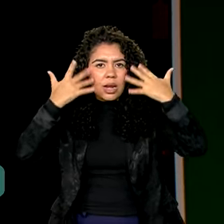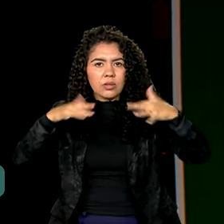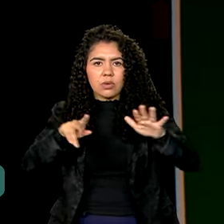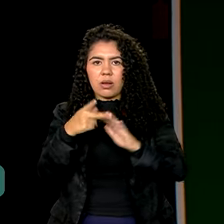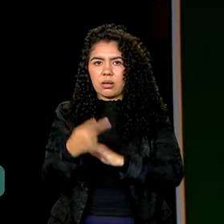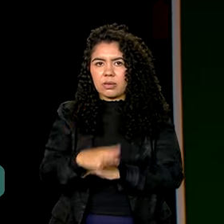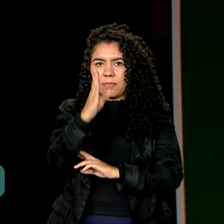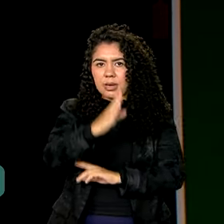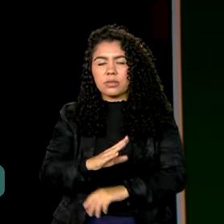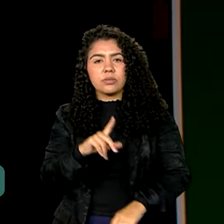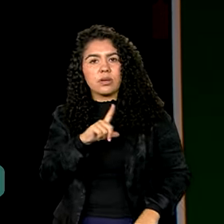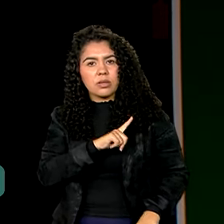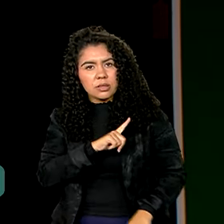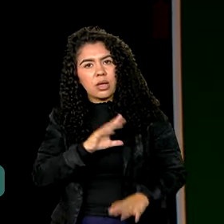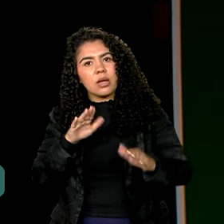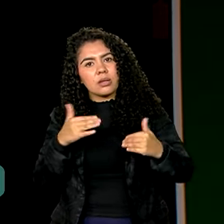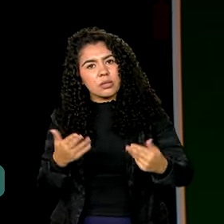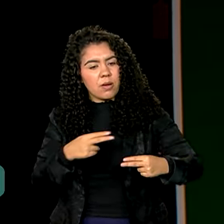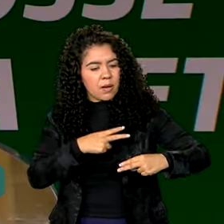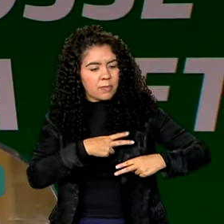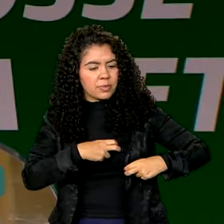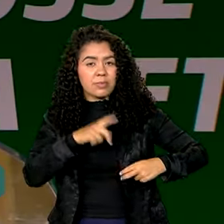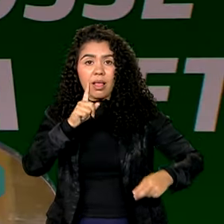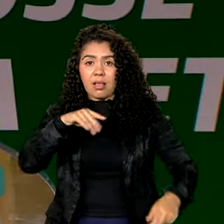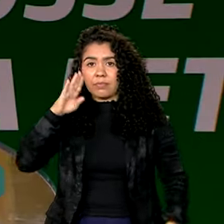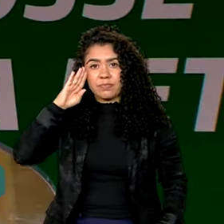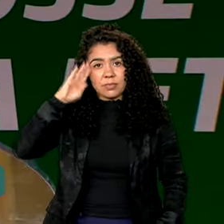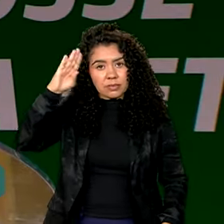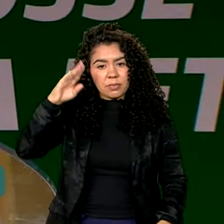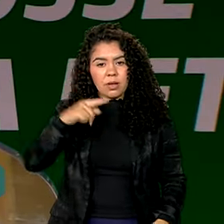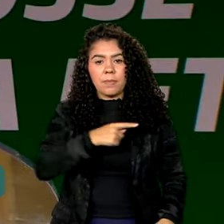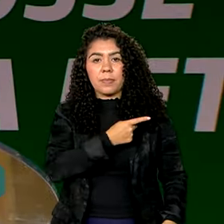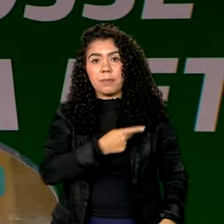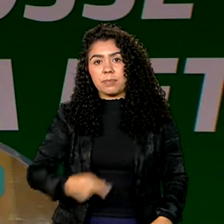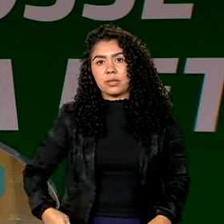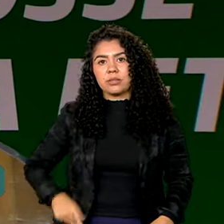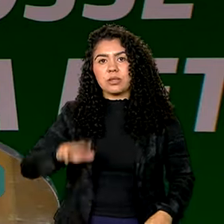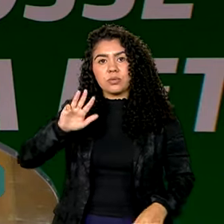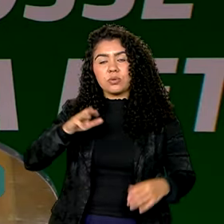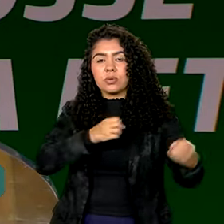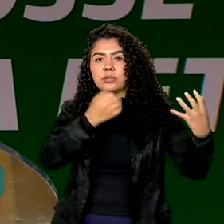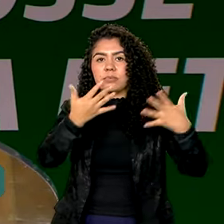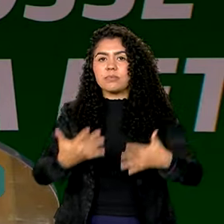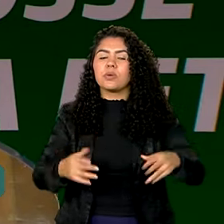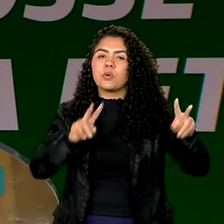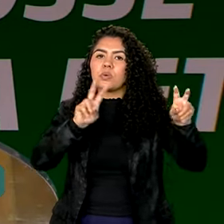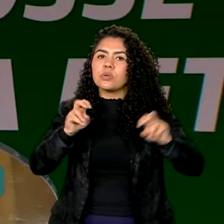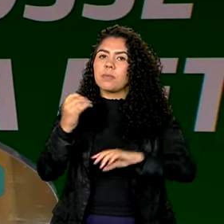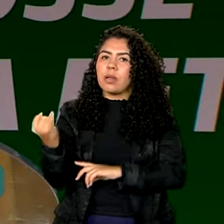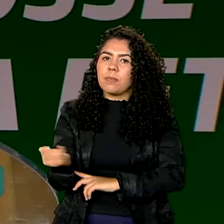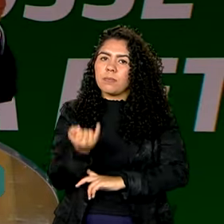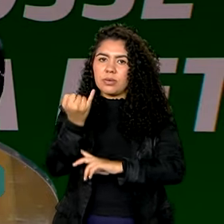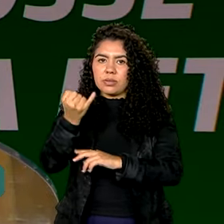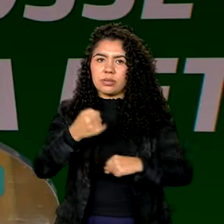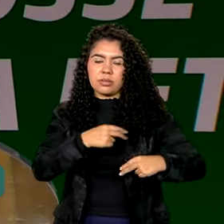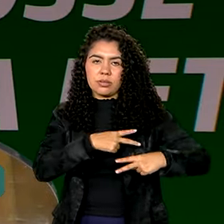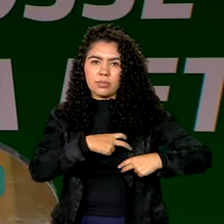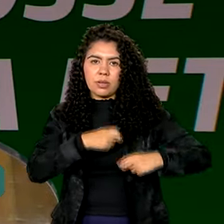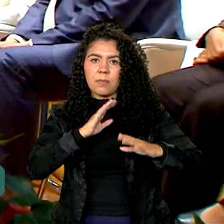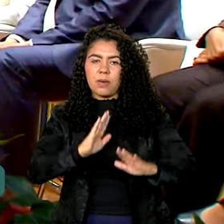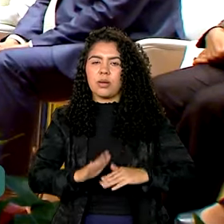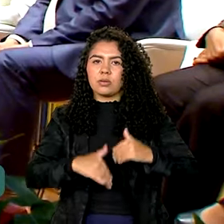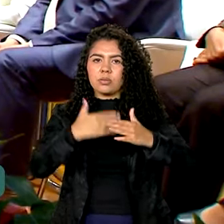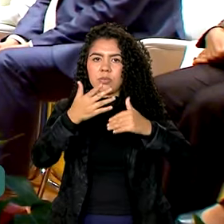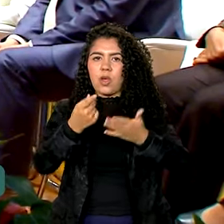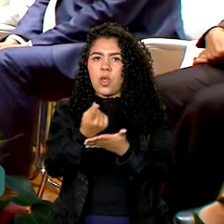tem. Então, a Petrobras é chave nisso. O presidente Lula falou sobre a importância da Petrobras para o